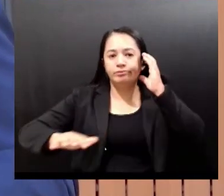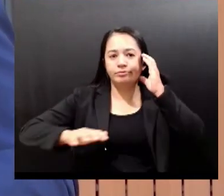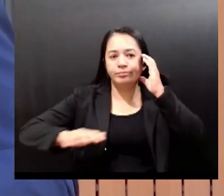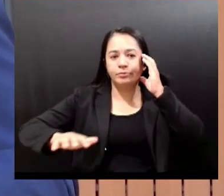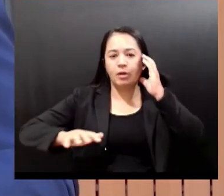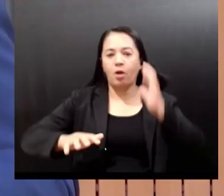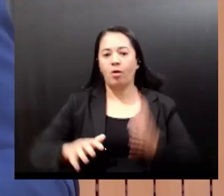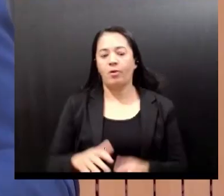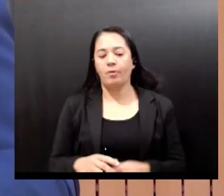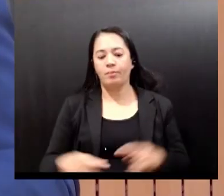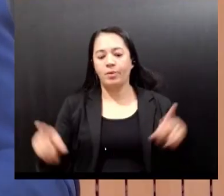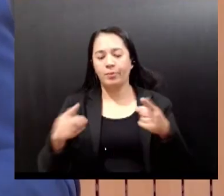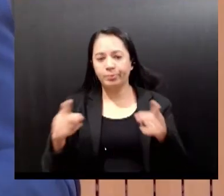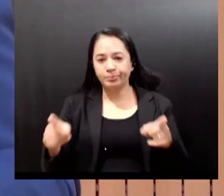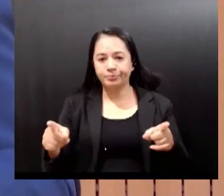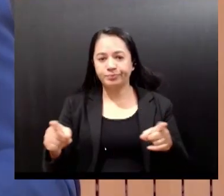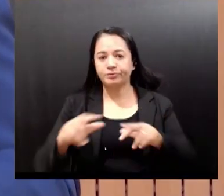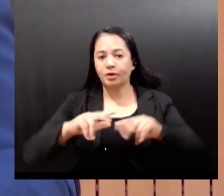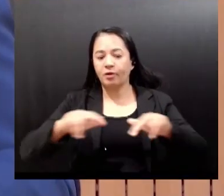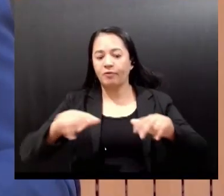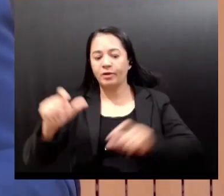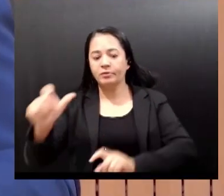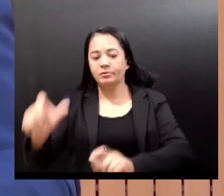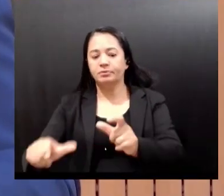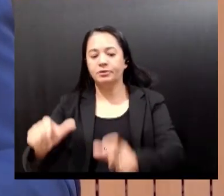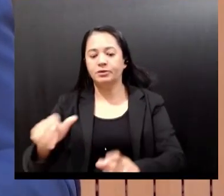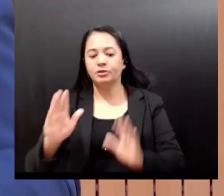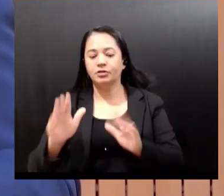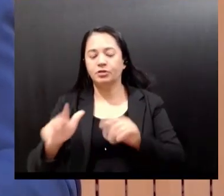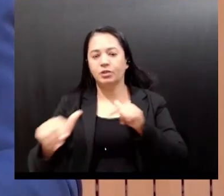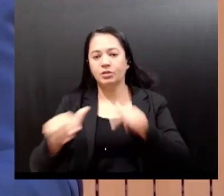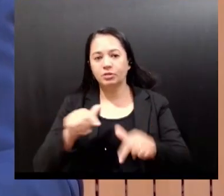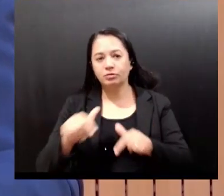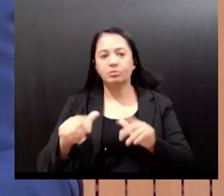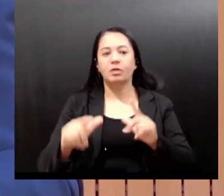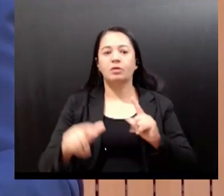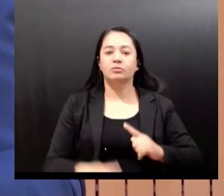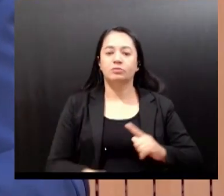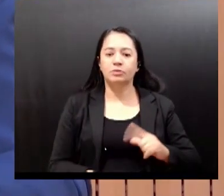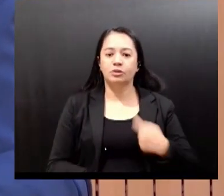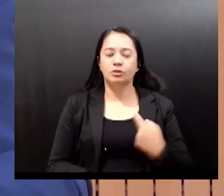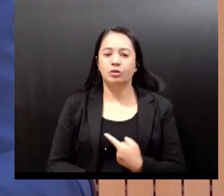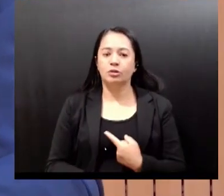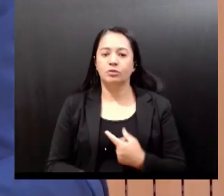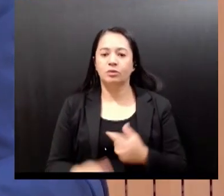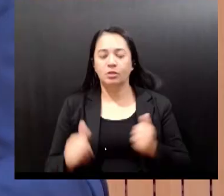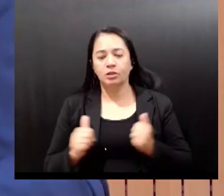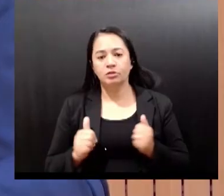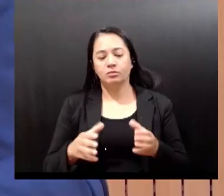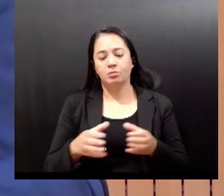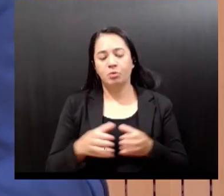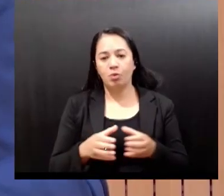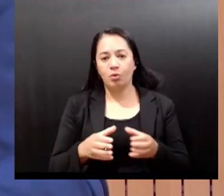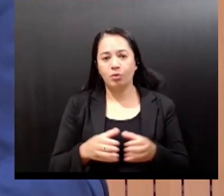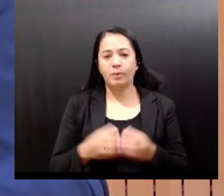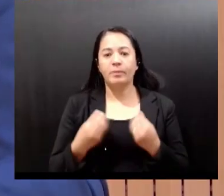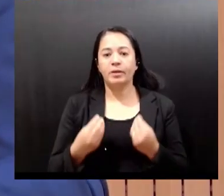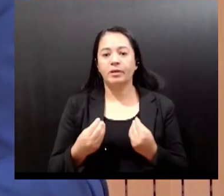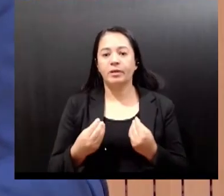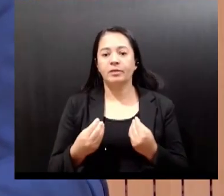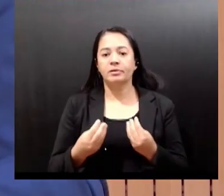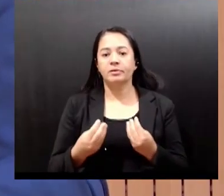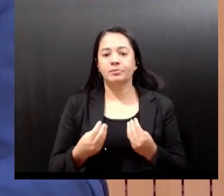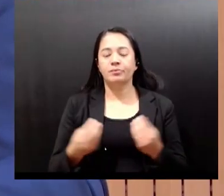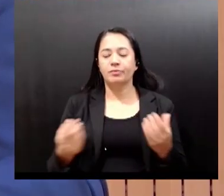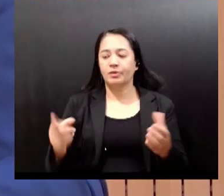de várias pessoas que têm um trabalho no hip-hop. A gente reativamos o conselho do hip-hop para que eles estejam inseridos novamente